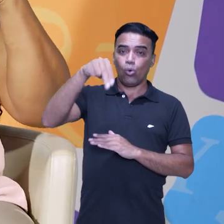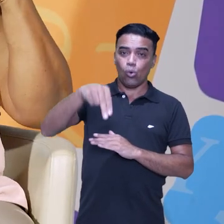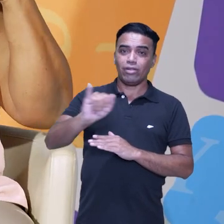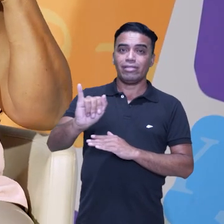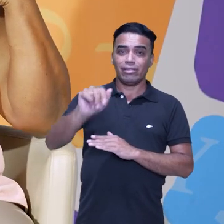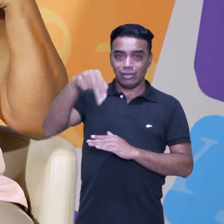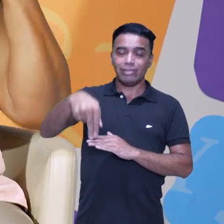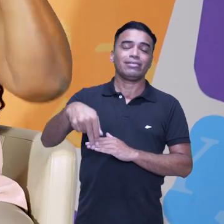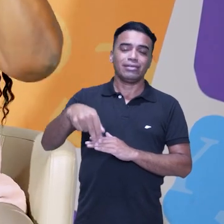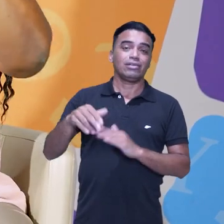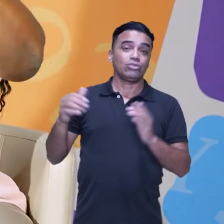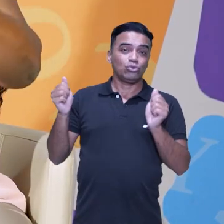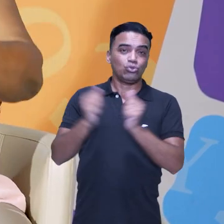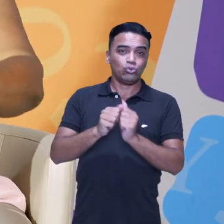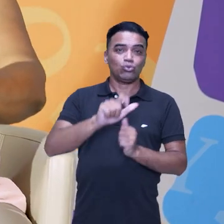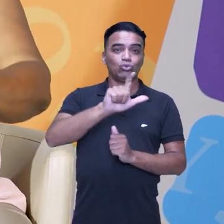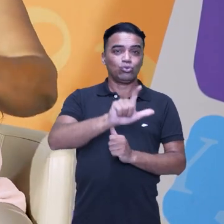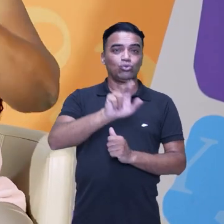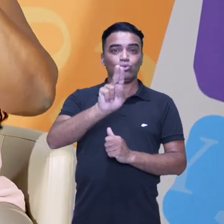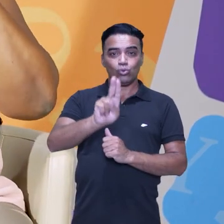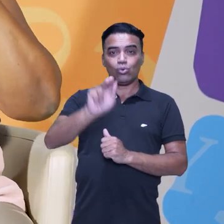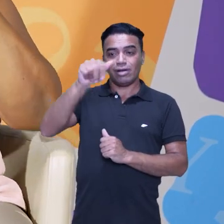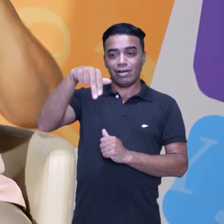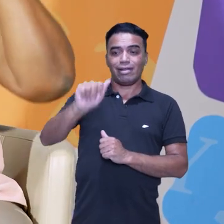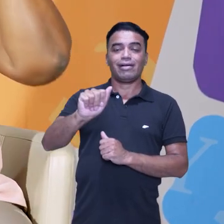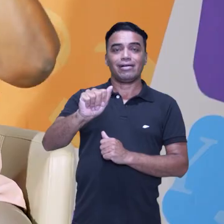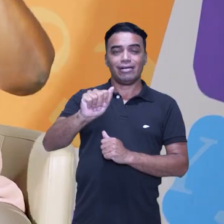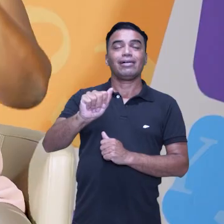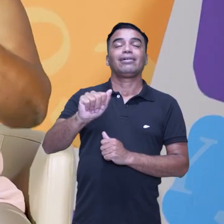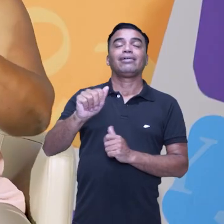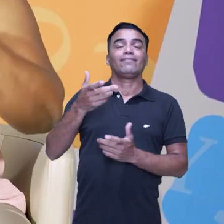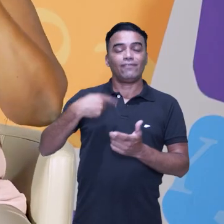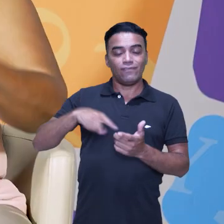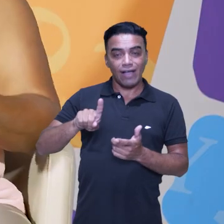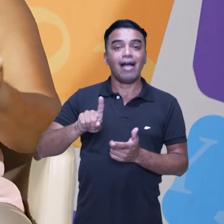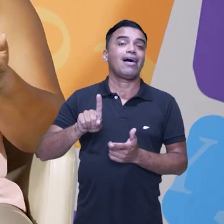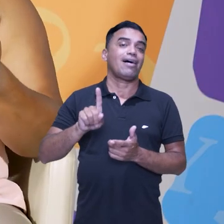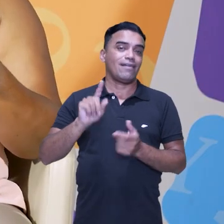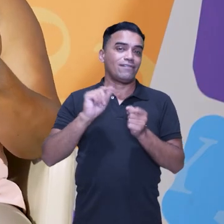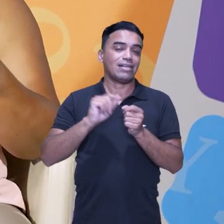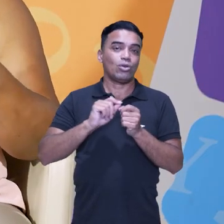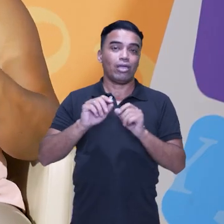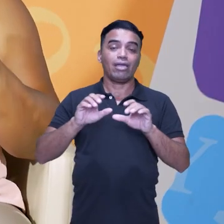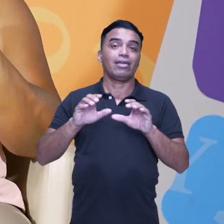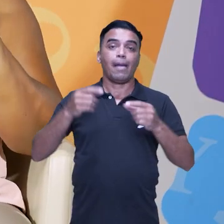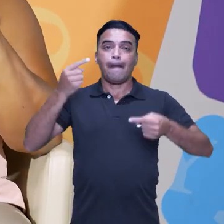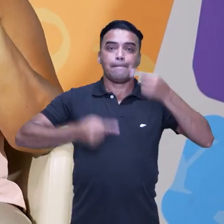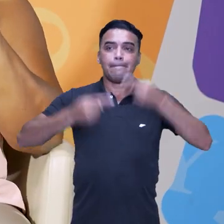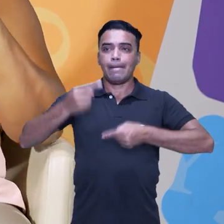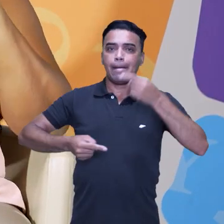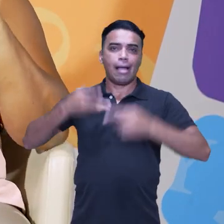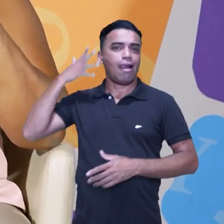Luana, e depois a gente vai para esses lugares fazer essas fotos, e depois a gente vai fazer um ciclo de debate. Né?